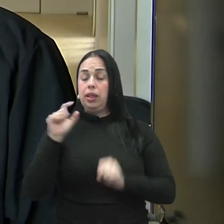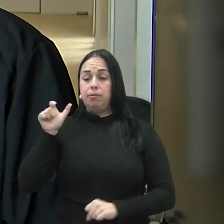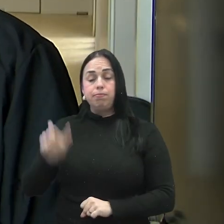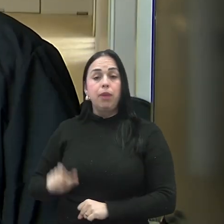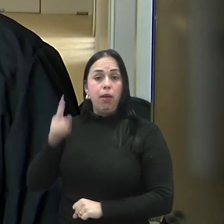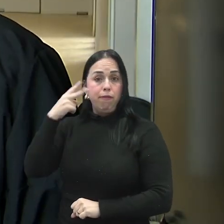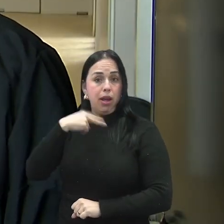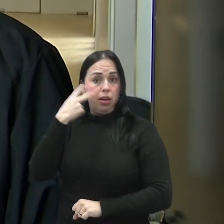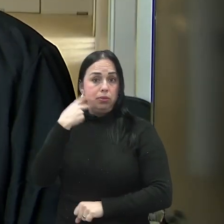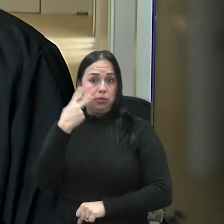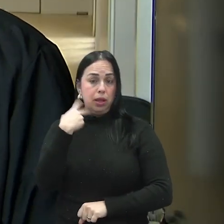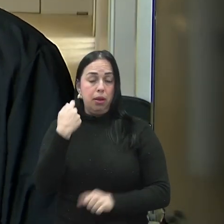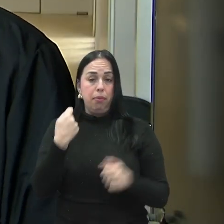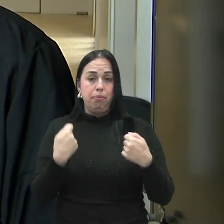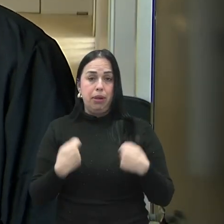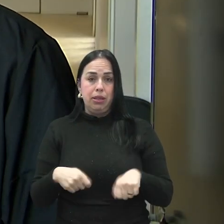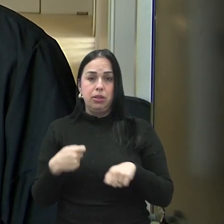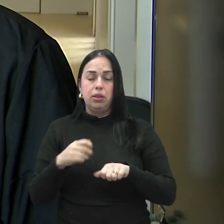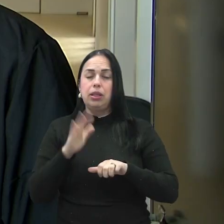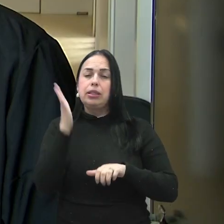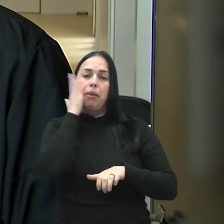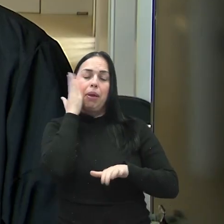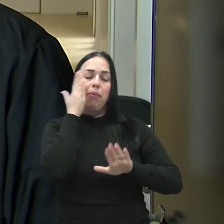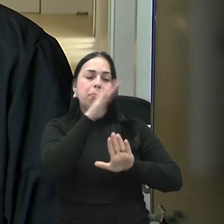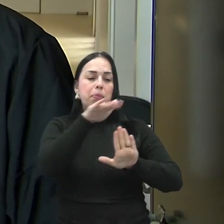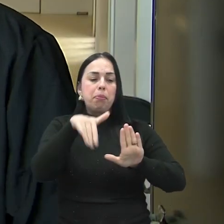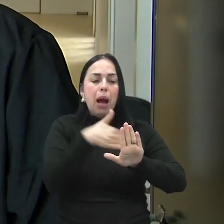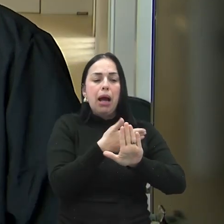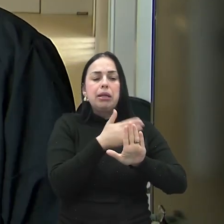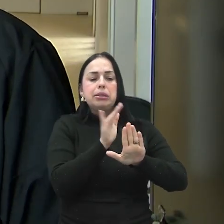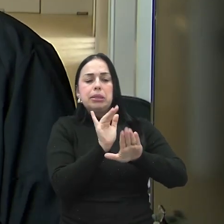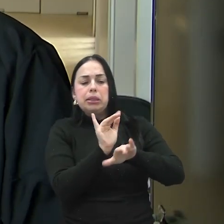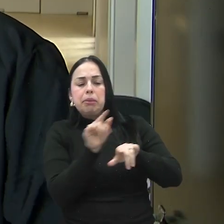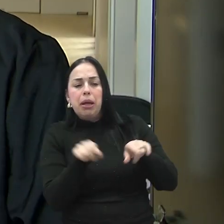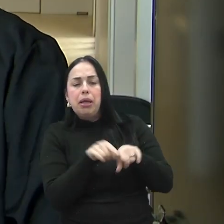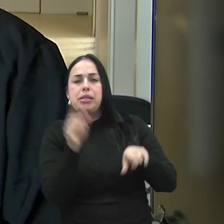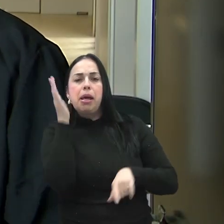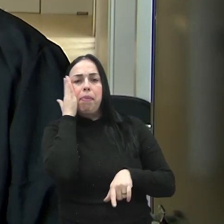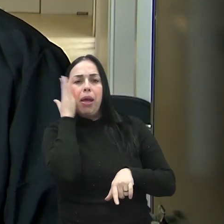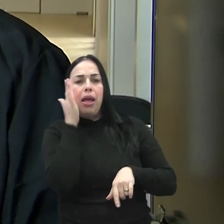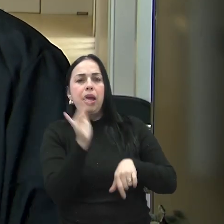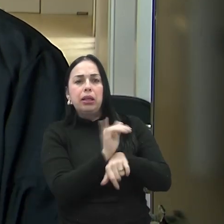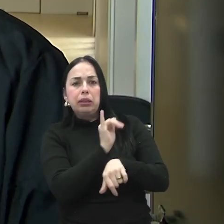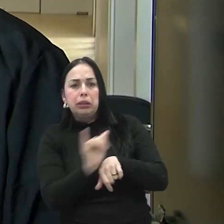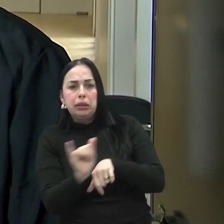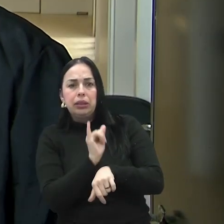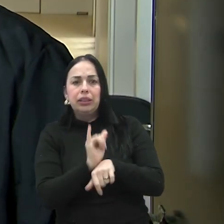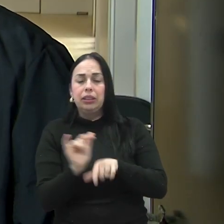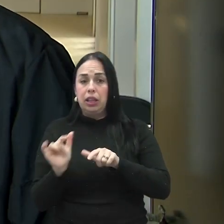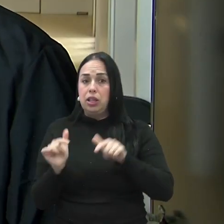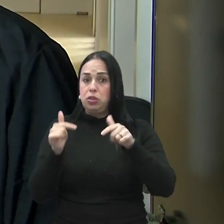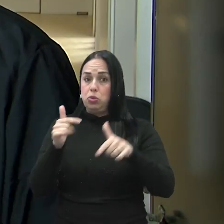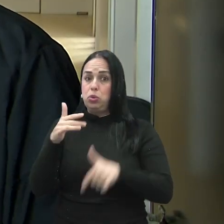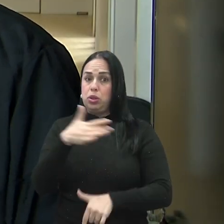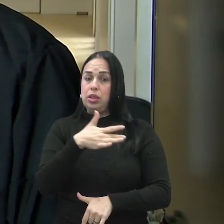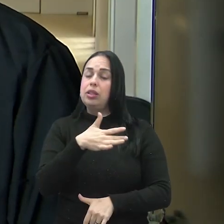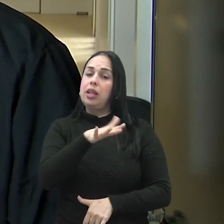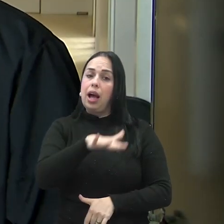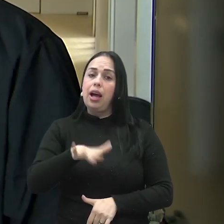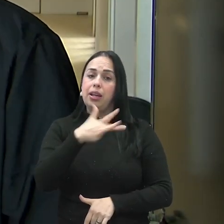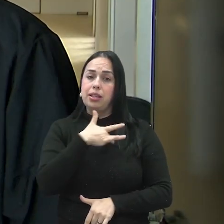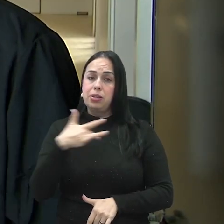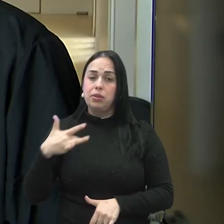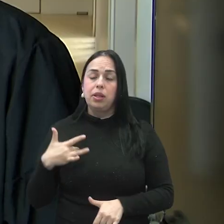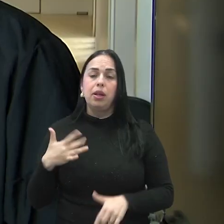lei orçamentária. Então o vereador ele participa de todos os bastidores desses materiais, dessas construções,